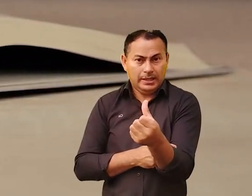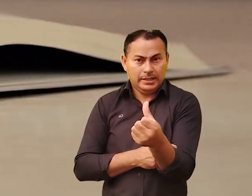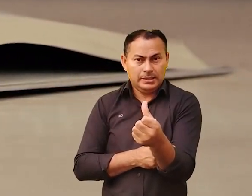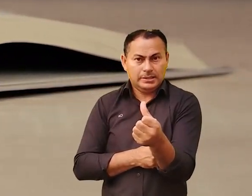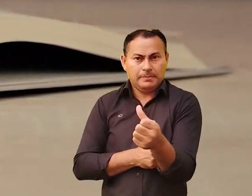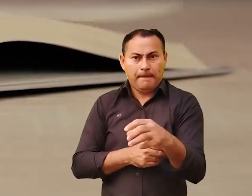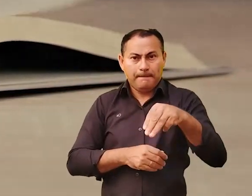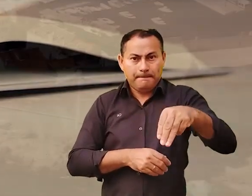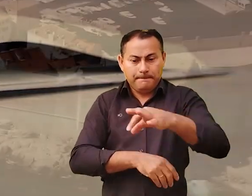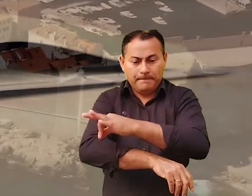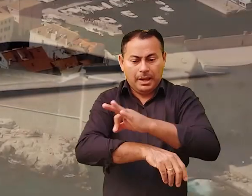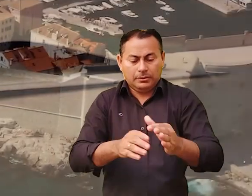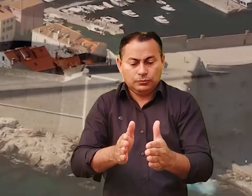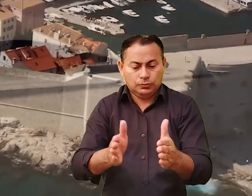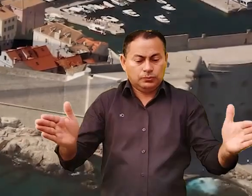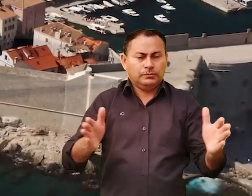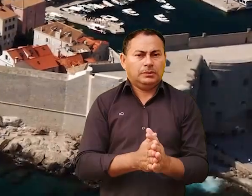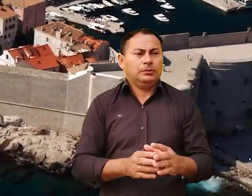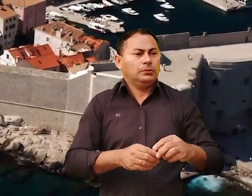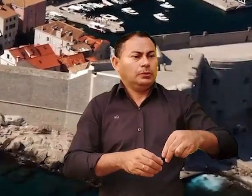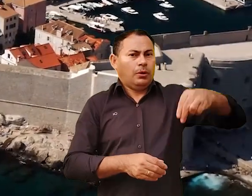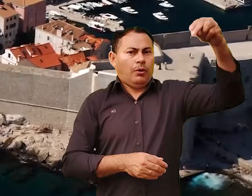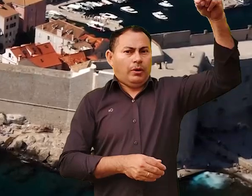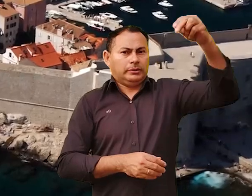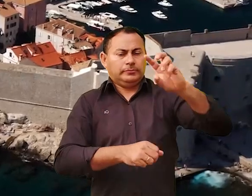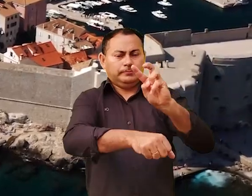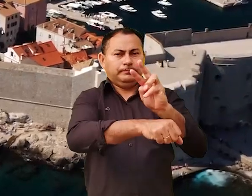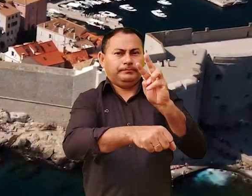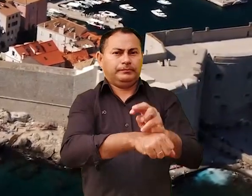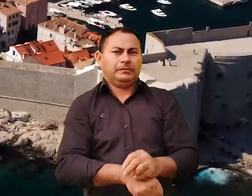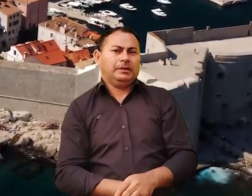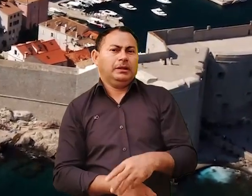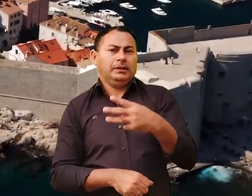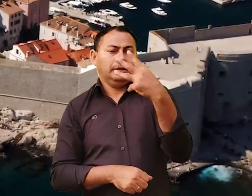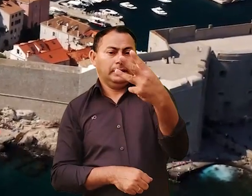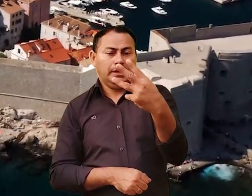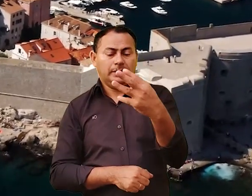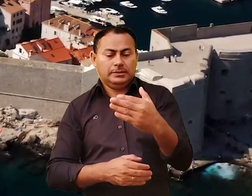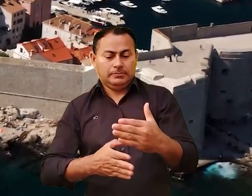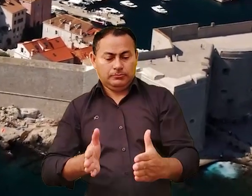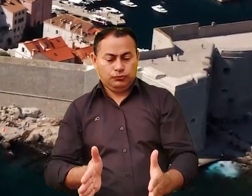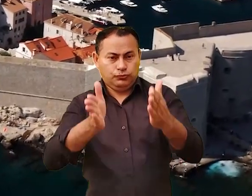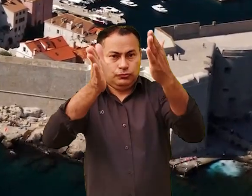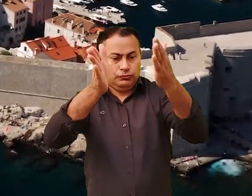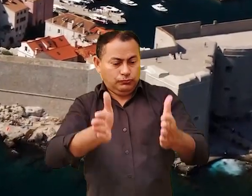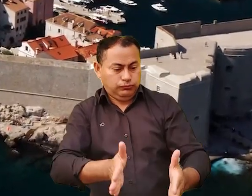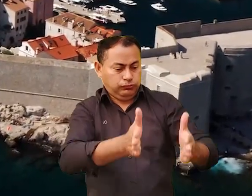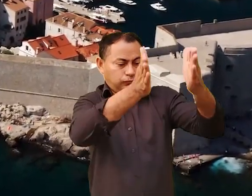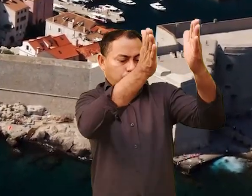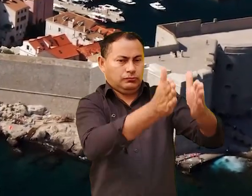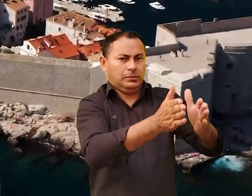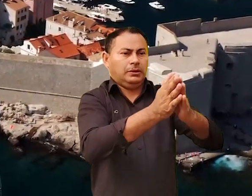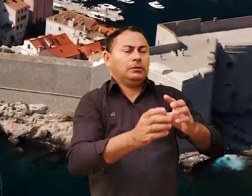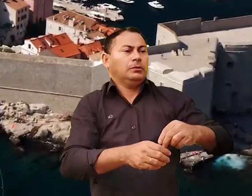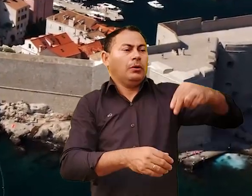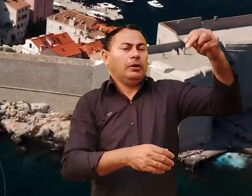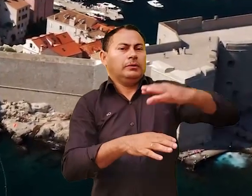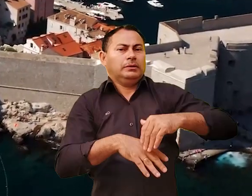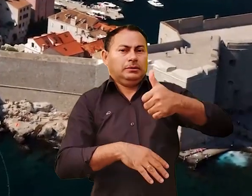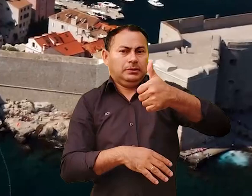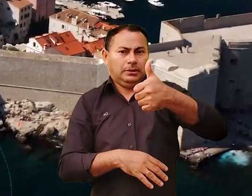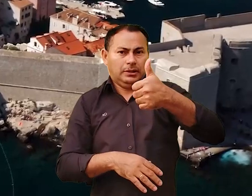de espessura. O lado norte do palácio era protegido por 3 paredes. Ao norte delas havia mais uma parede